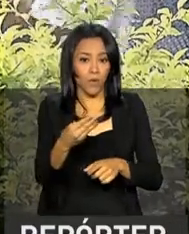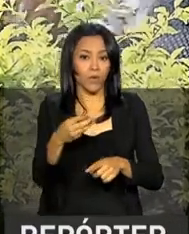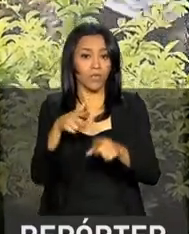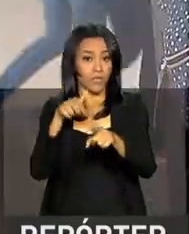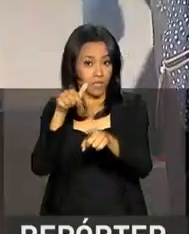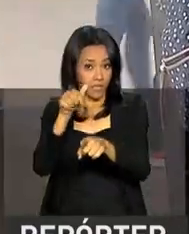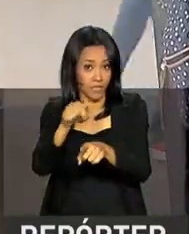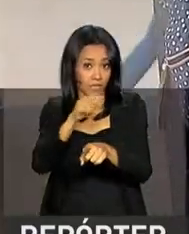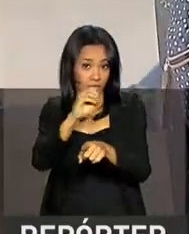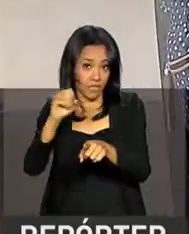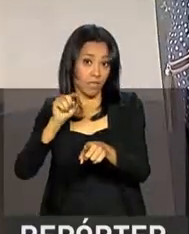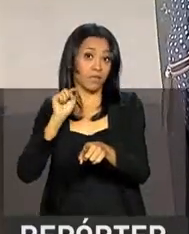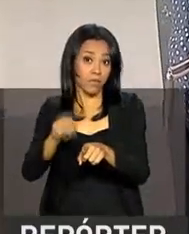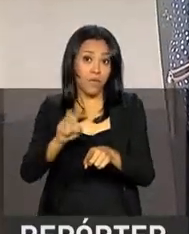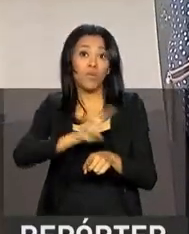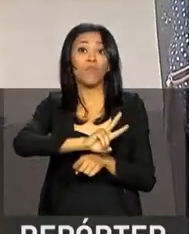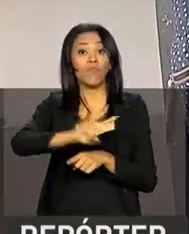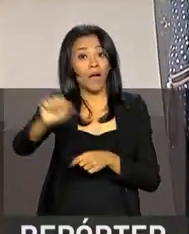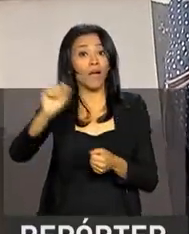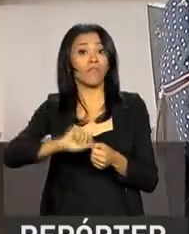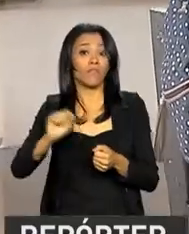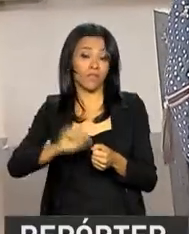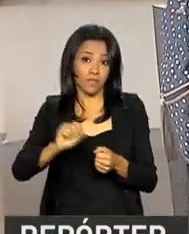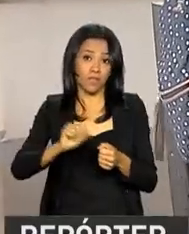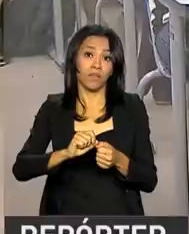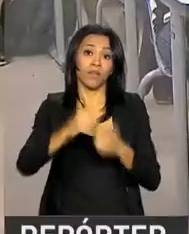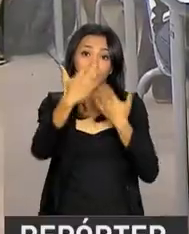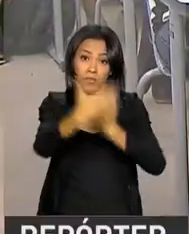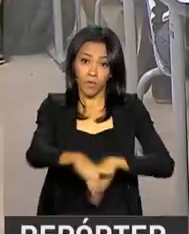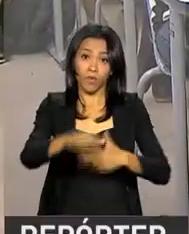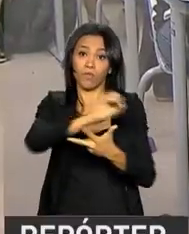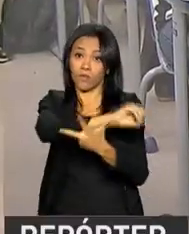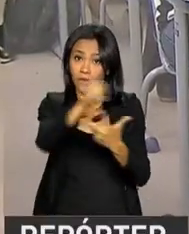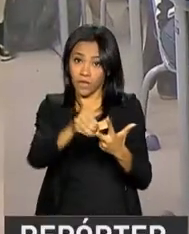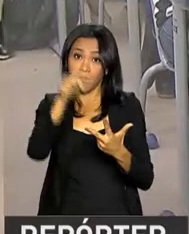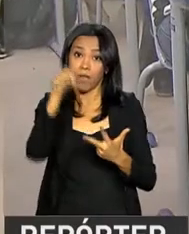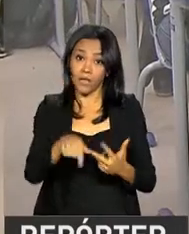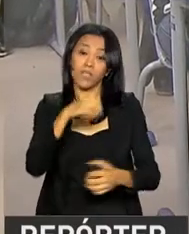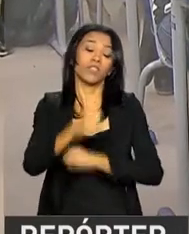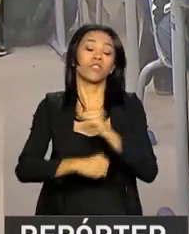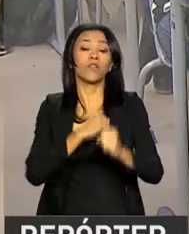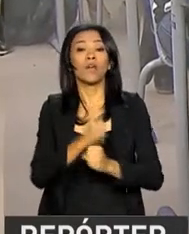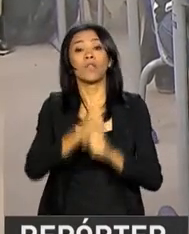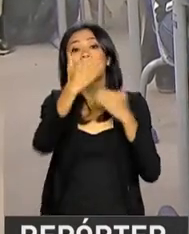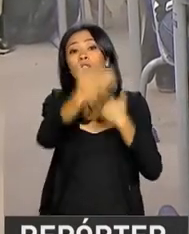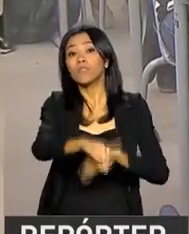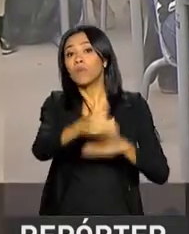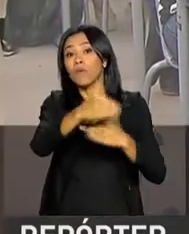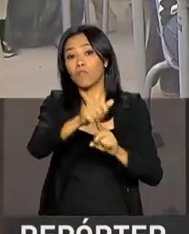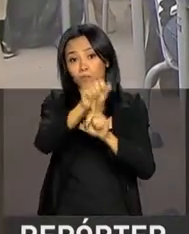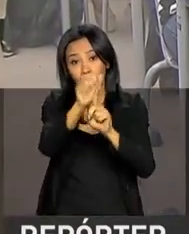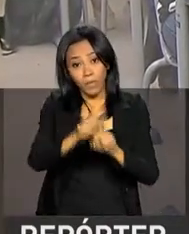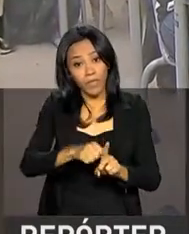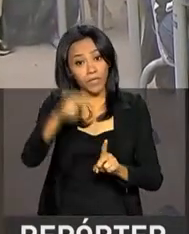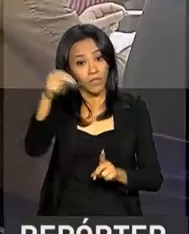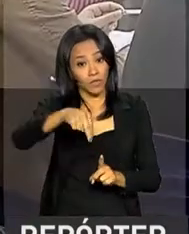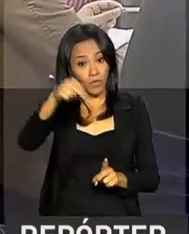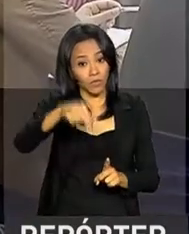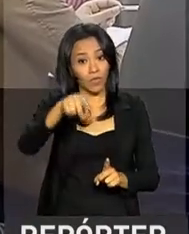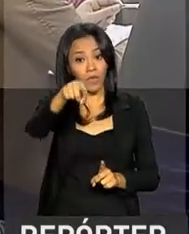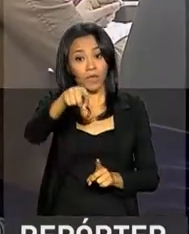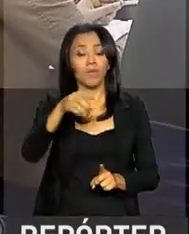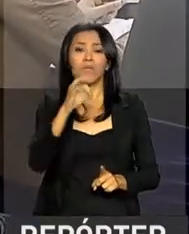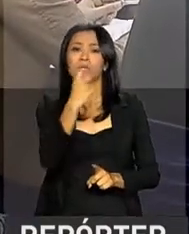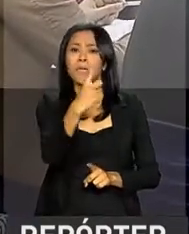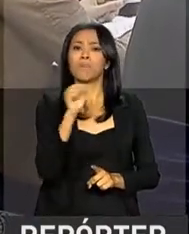mil participantes vão fazer o exame nacional do ensino médio deste ano as provas serão realizadas em novembro e aplicadas